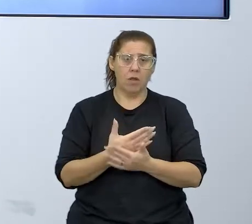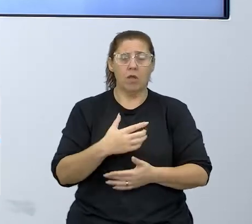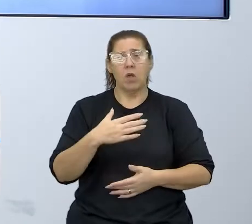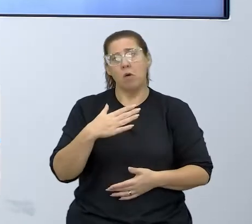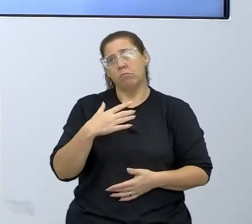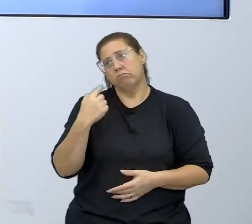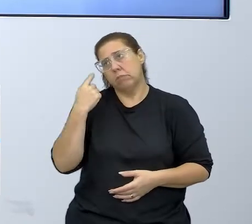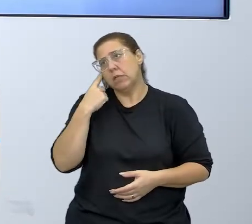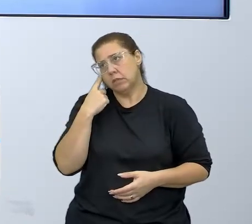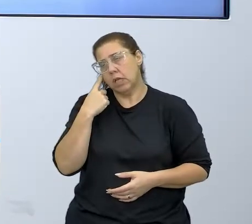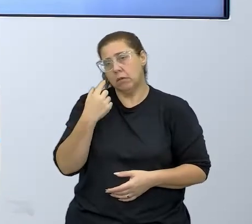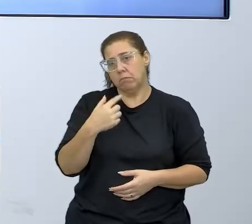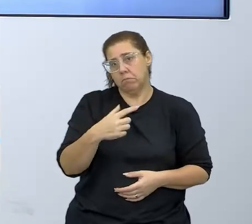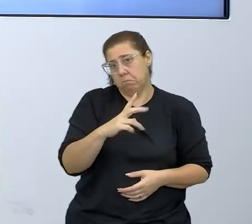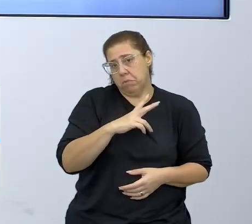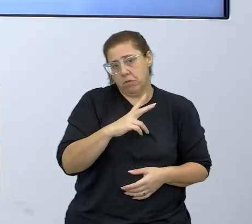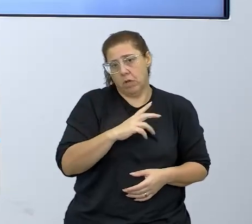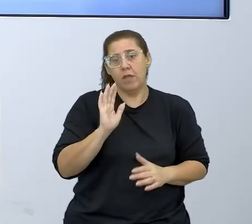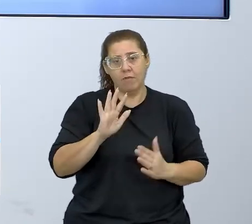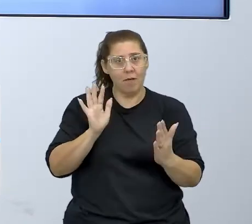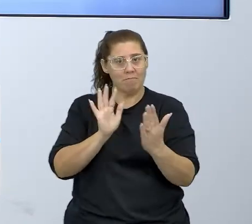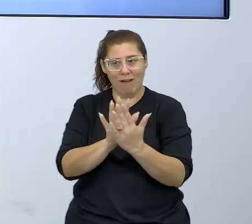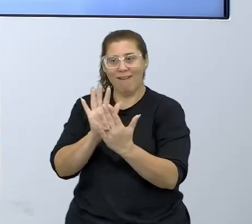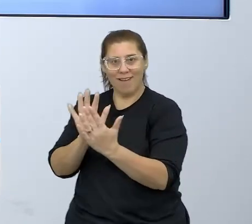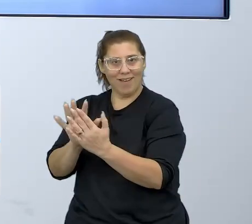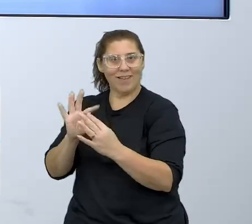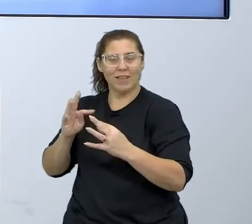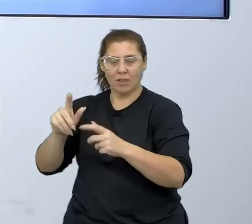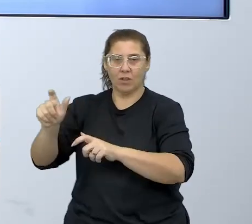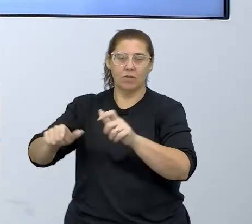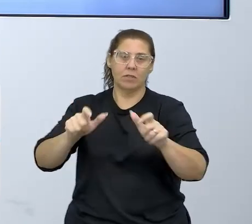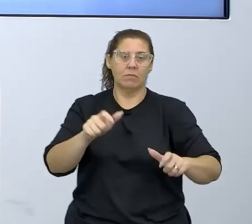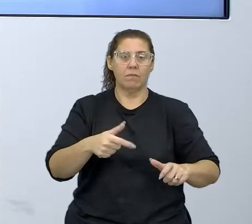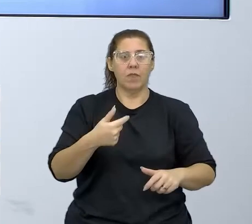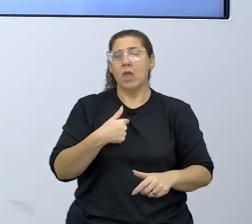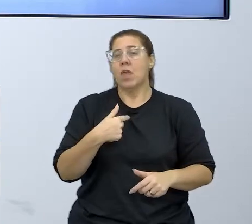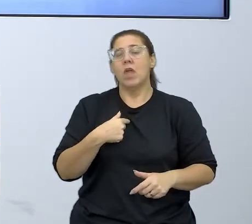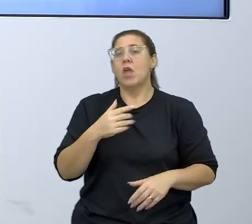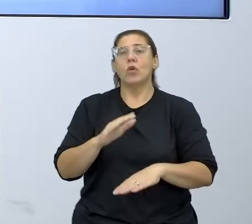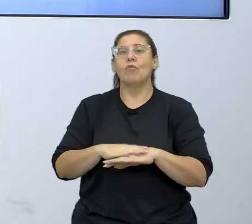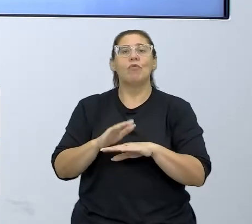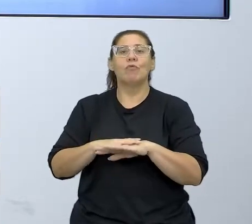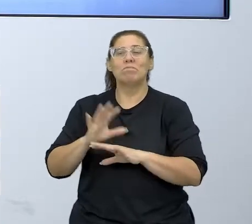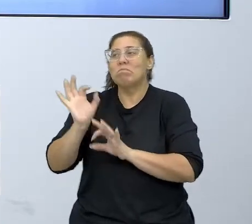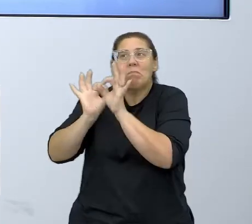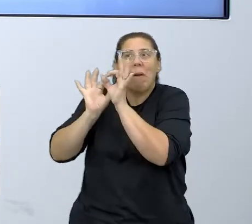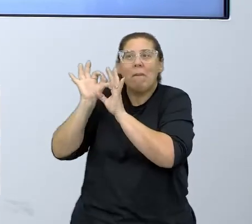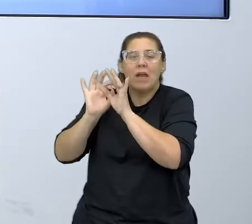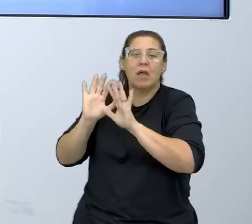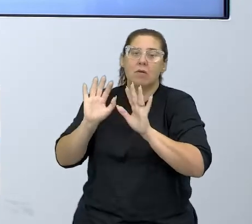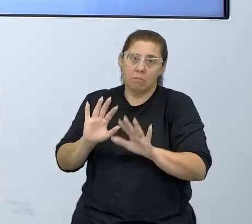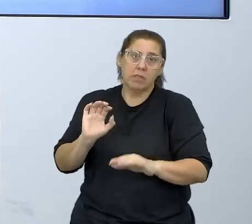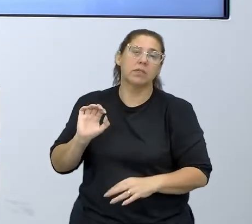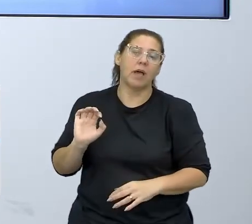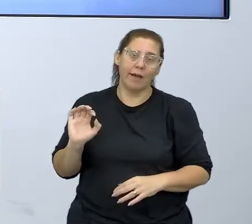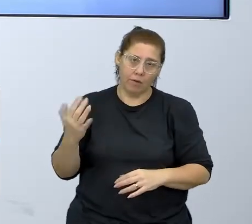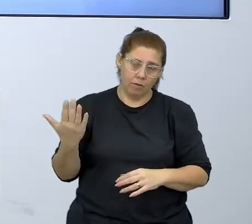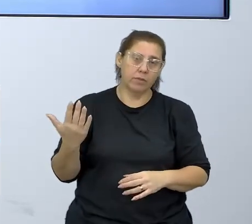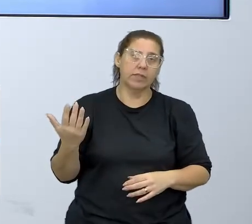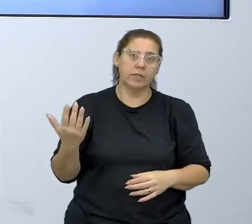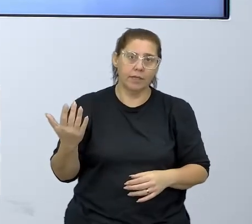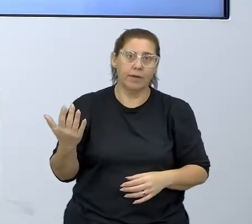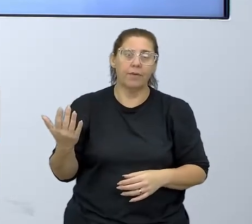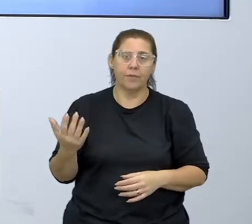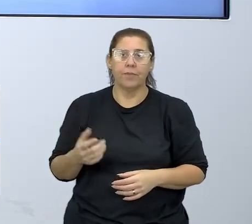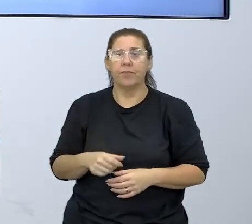maneira individual e vai impactar as pessoas. É um efeito colateral. Eu não fiz isso planejando, mas o efeito colateral